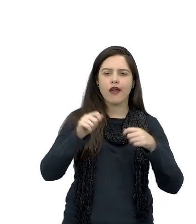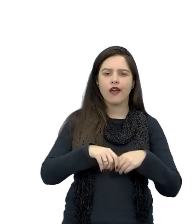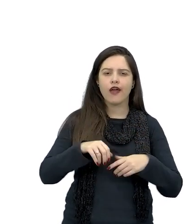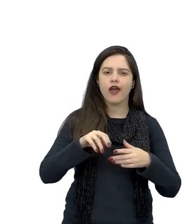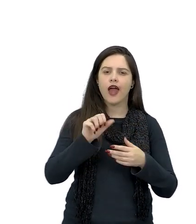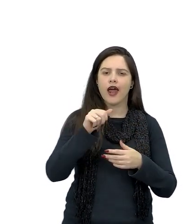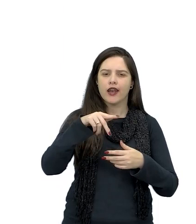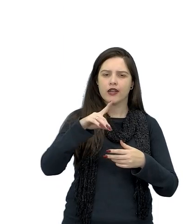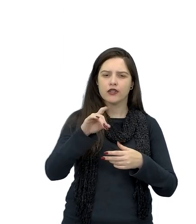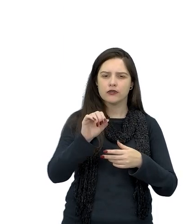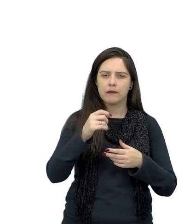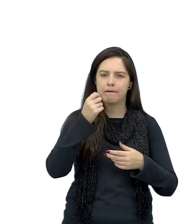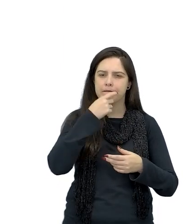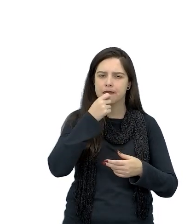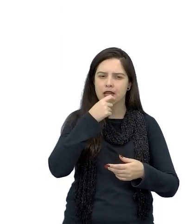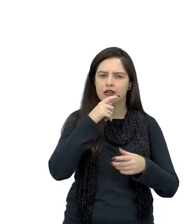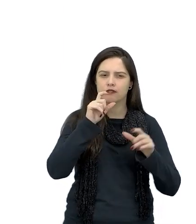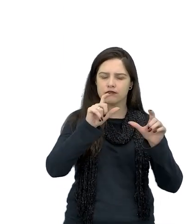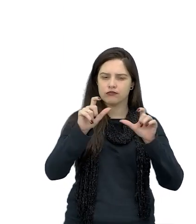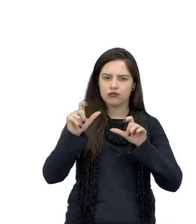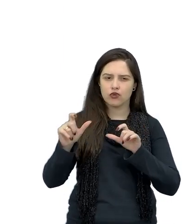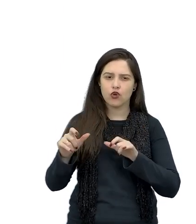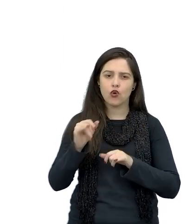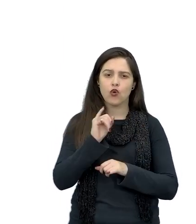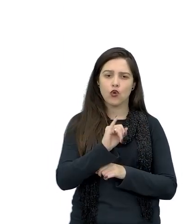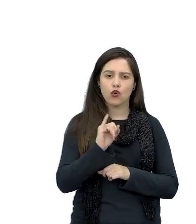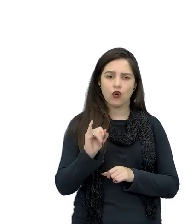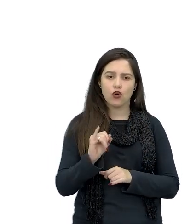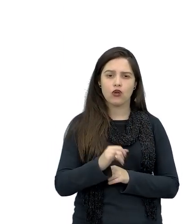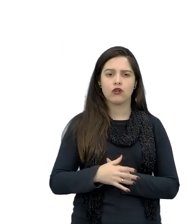anedotas, piadas, cartoons.